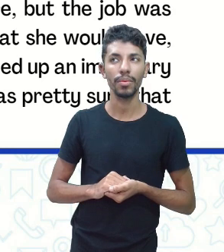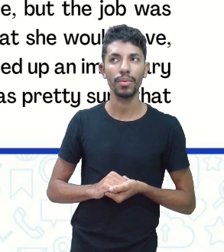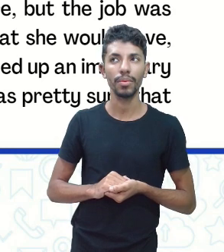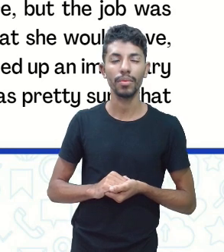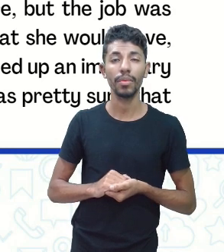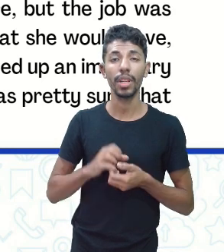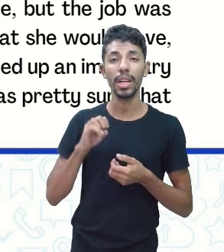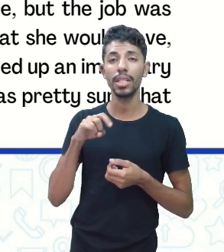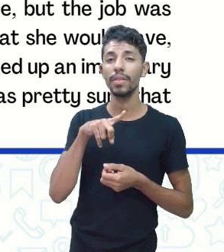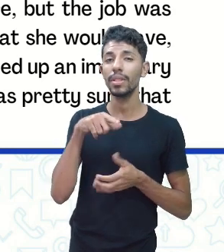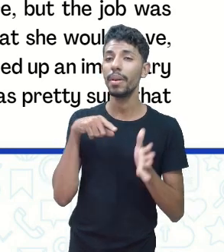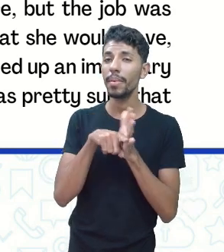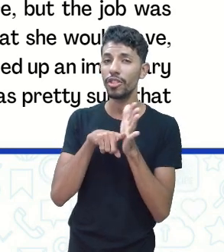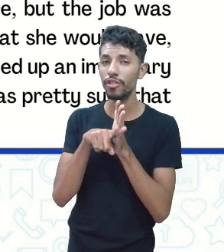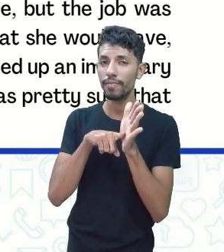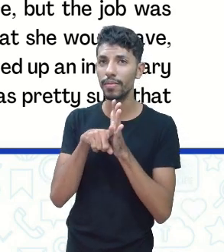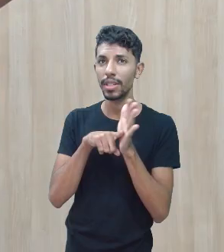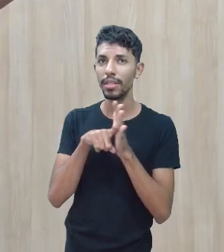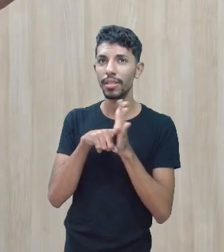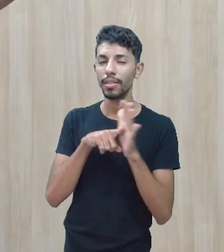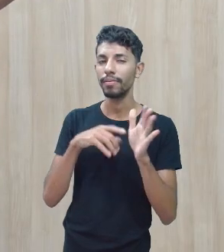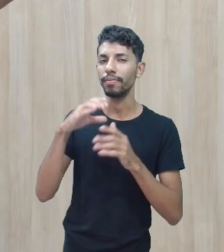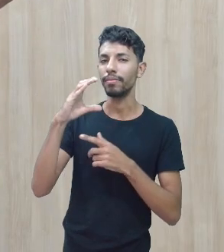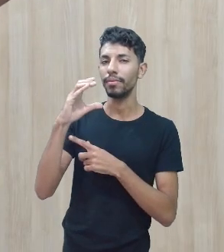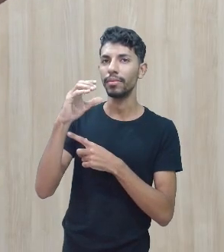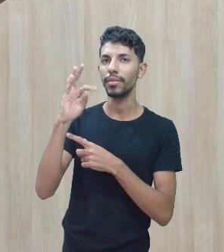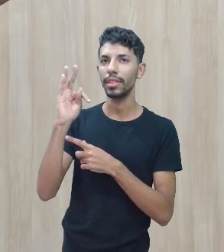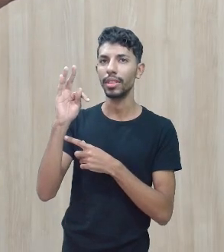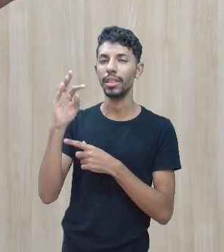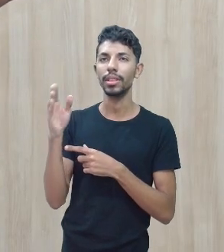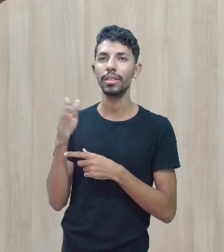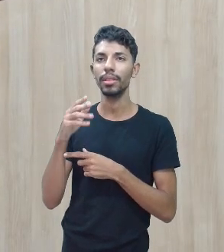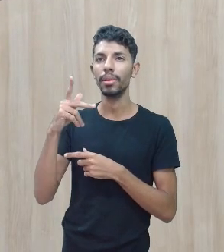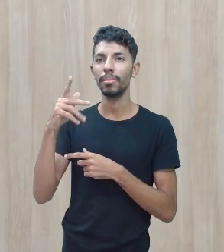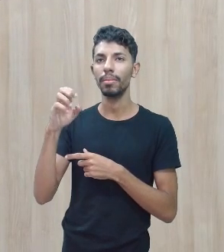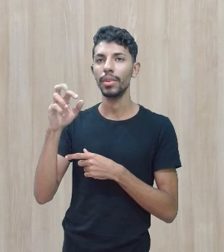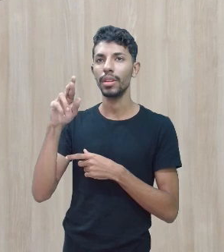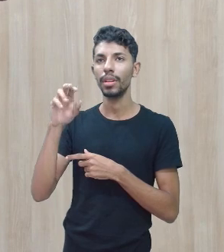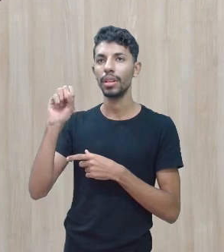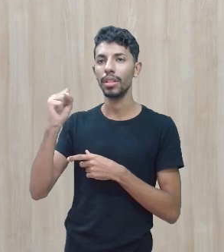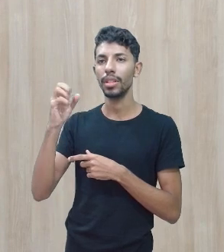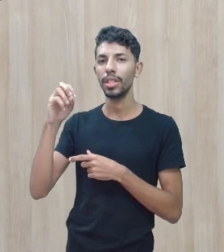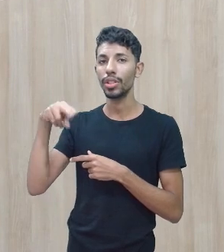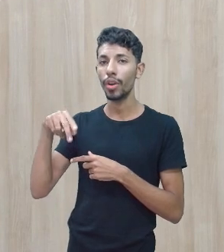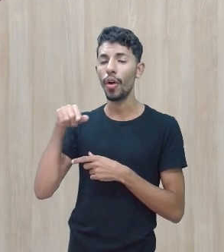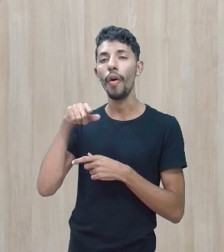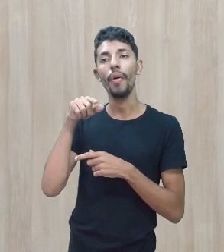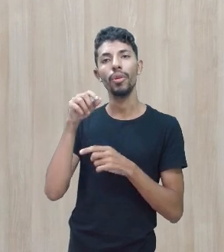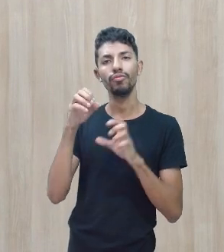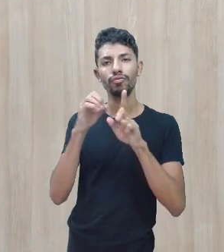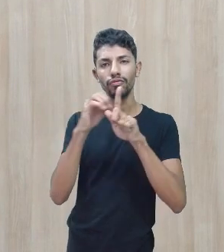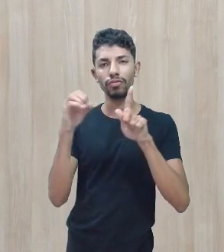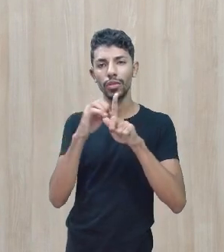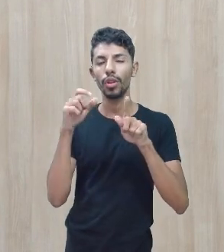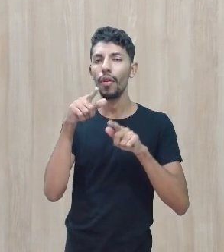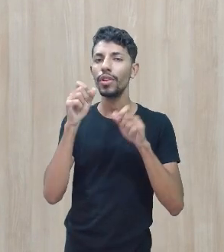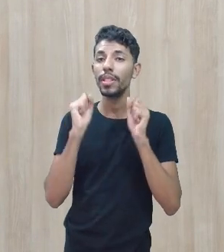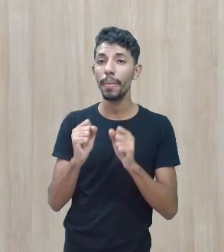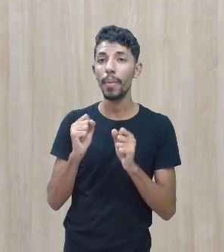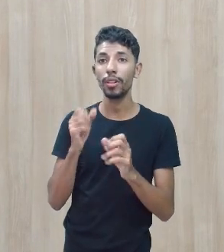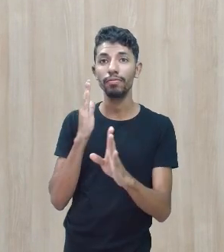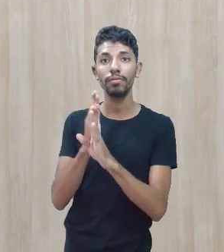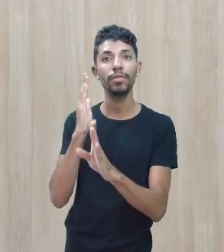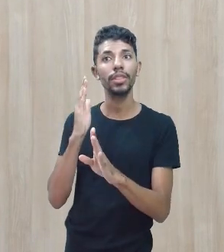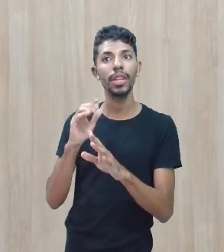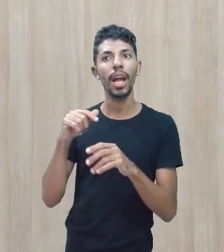se você pesquisar o Cat Person, só botar Cat Person no Google, você vai encontrar esse conto lá. Você pode ver com ele com mais calma depois